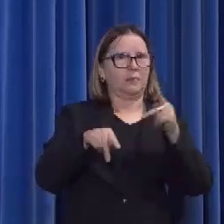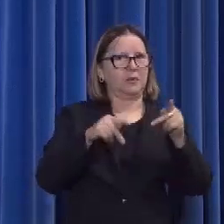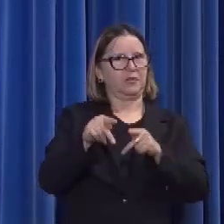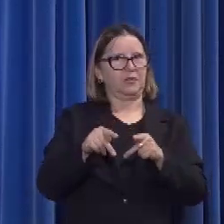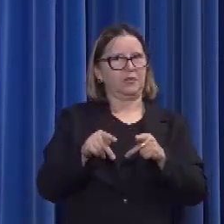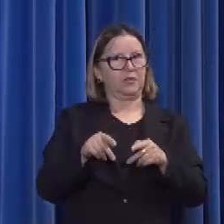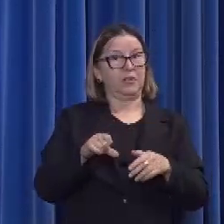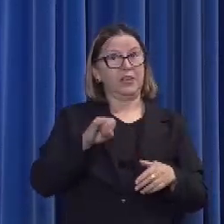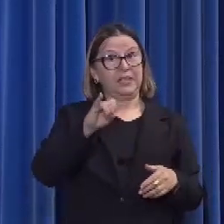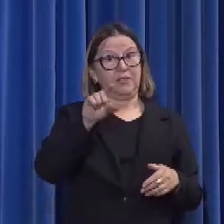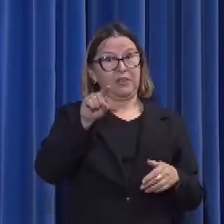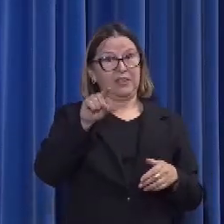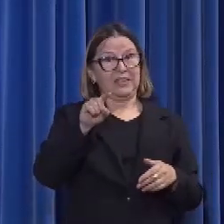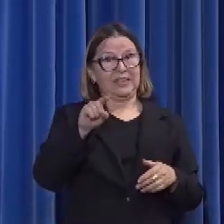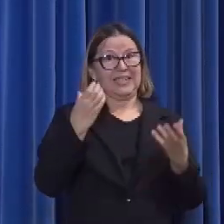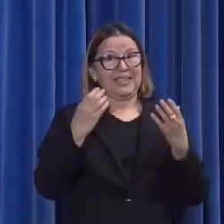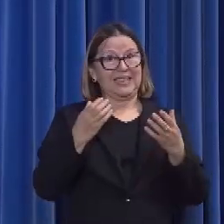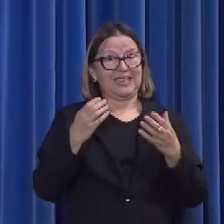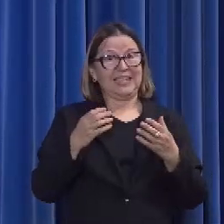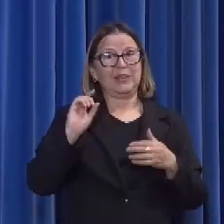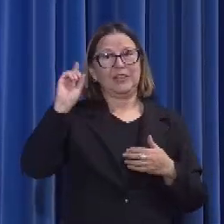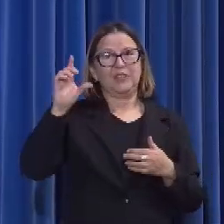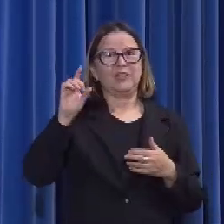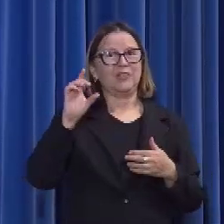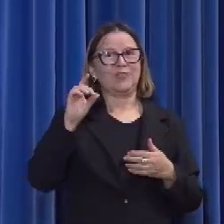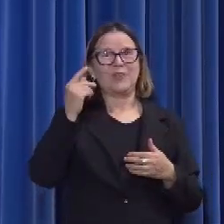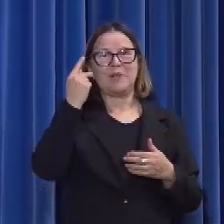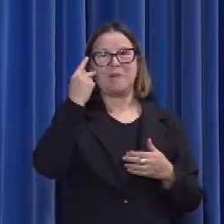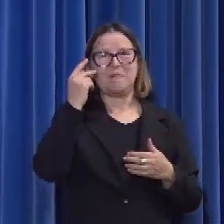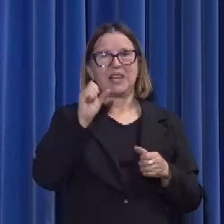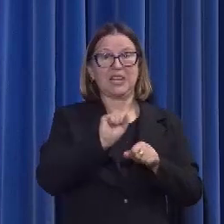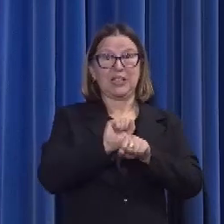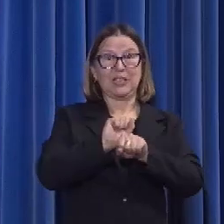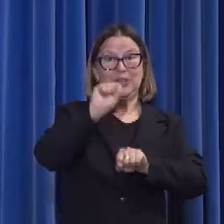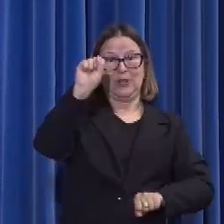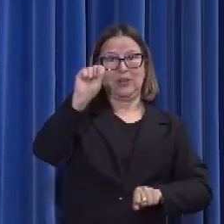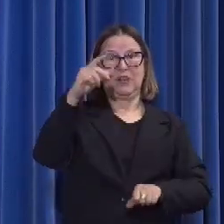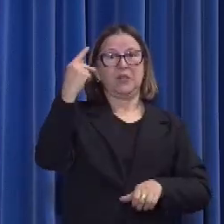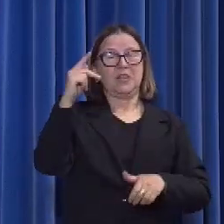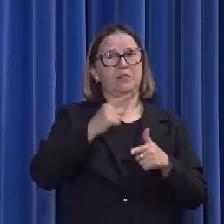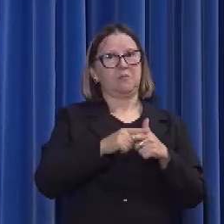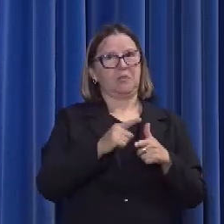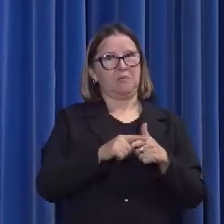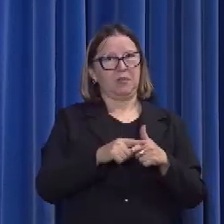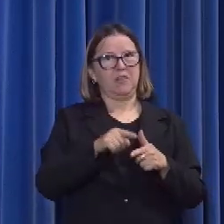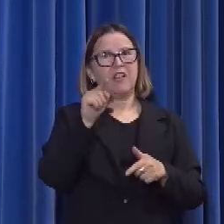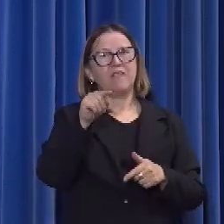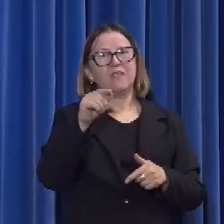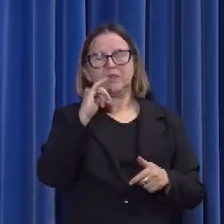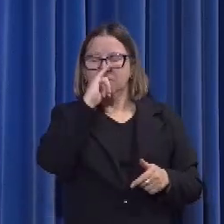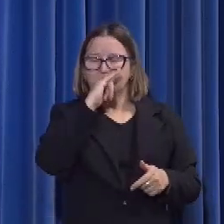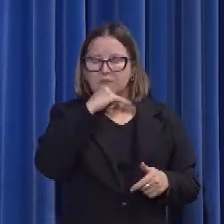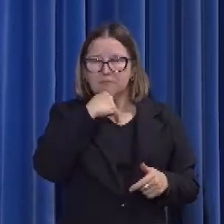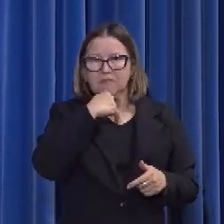agora para resolver seus problemas, você é um infeliz. Eu sou um infeliz.